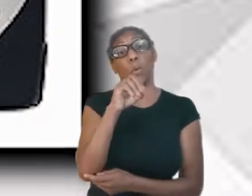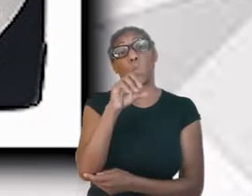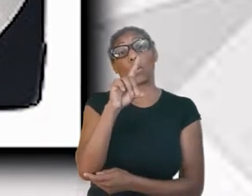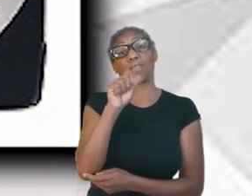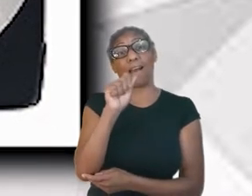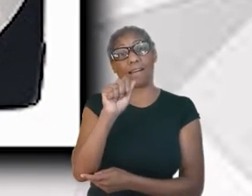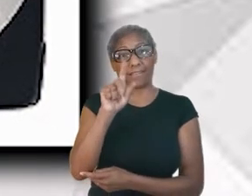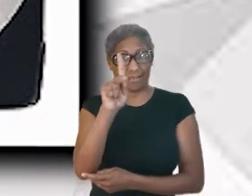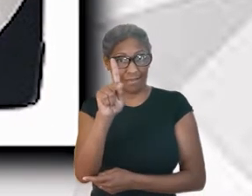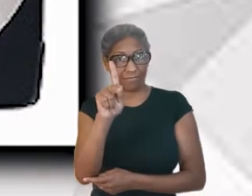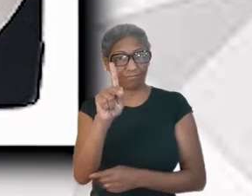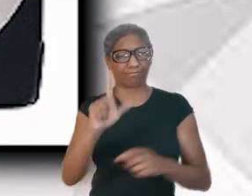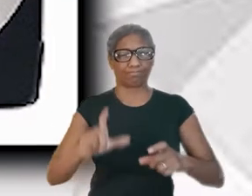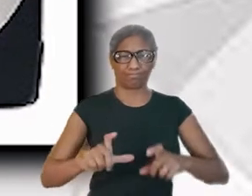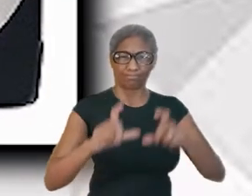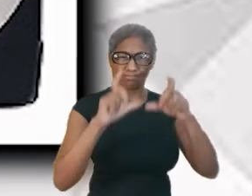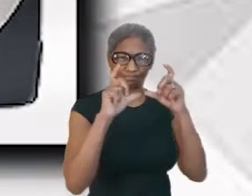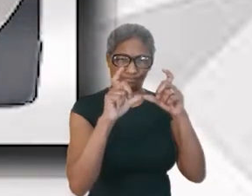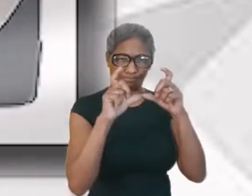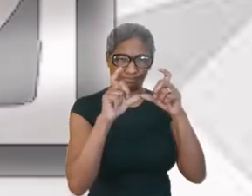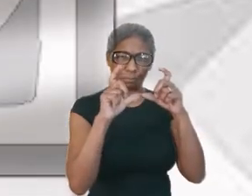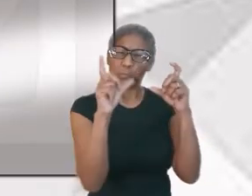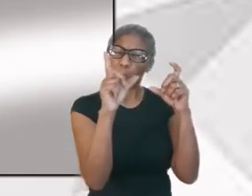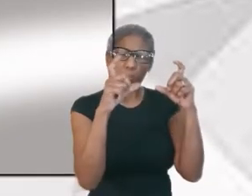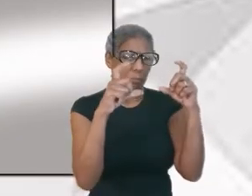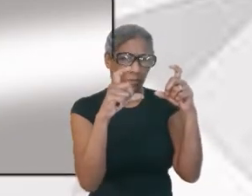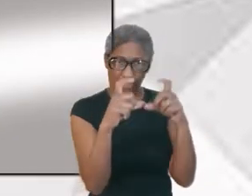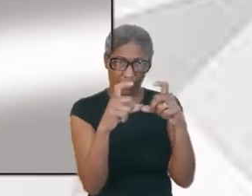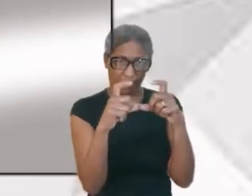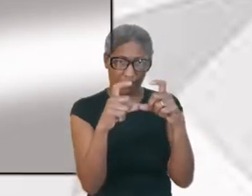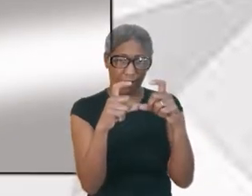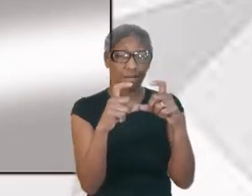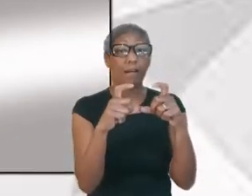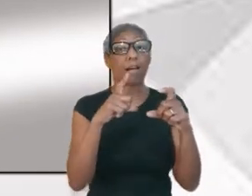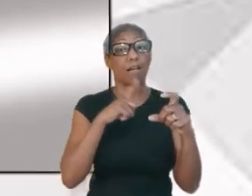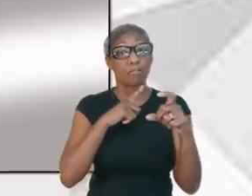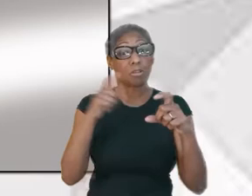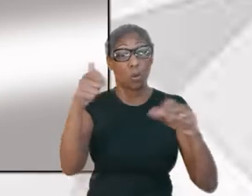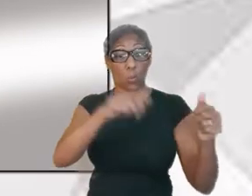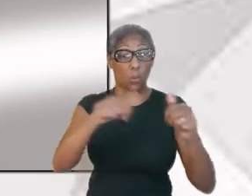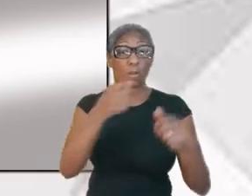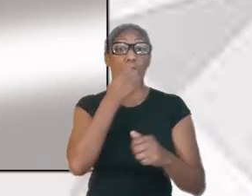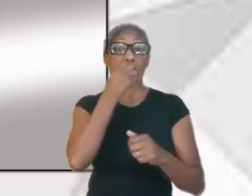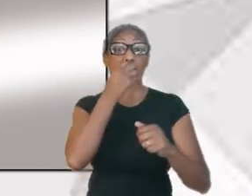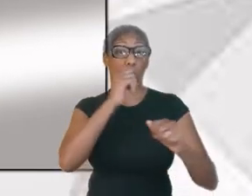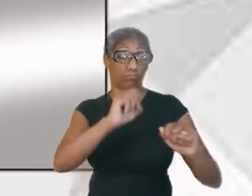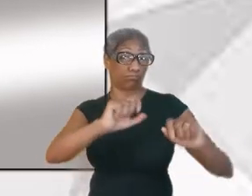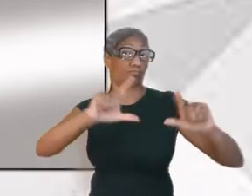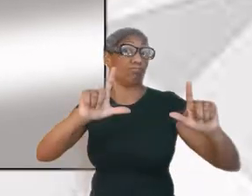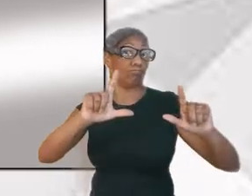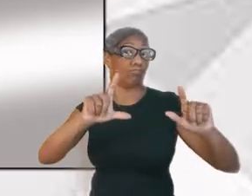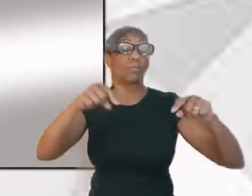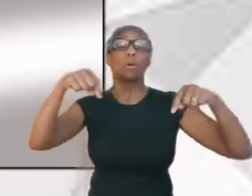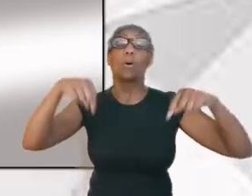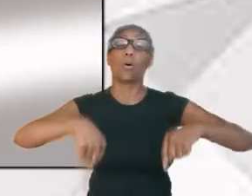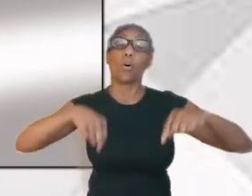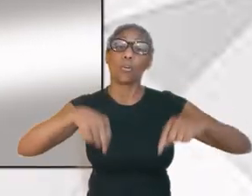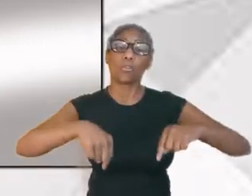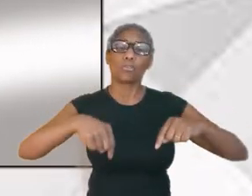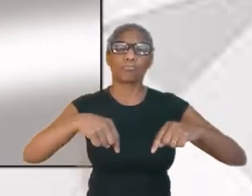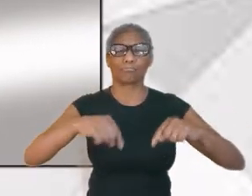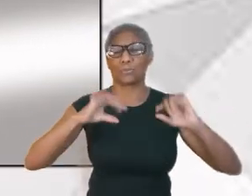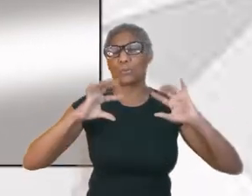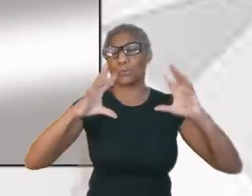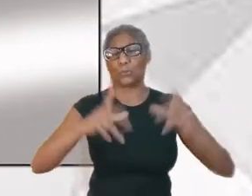dessas câmeras compactas, que eram câmeras bem pequenas, mas tinham uma qualidade razoável. Hoje em dia, a maioria